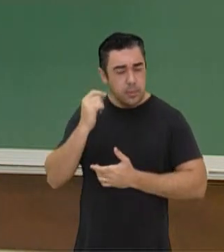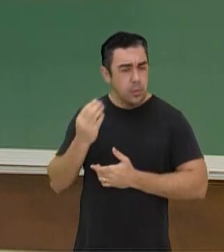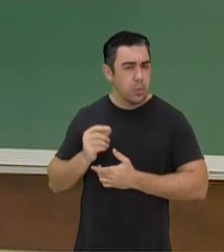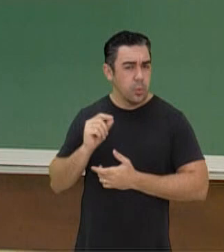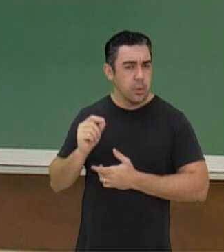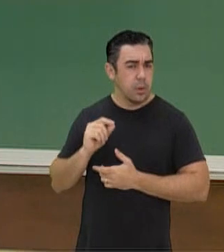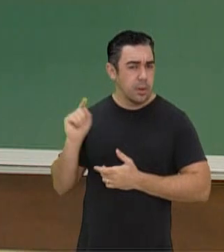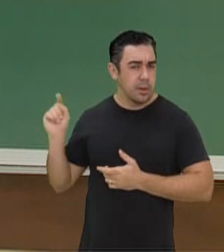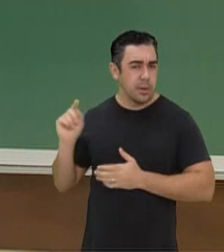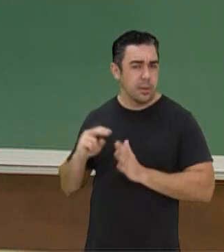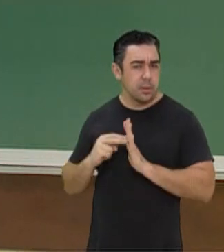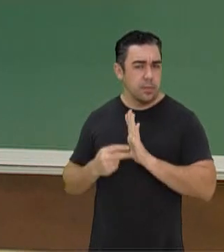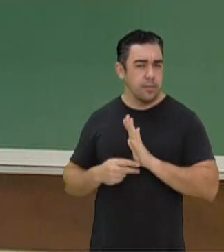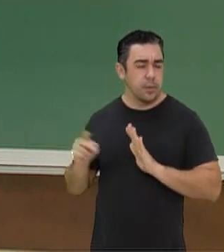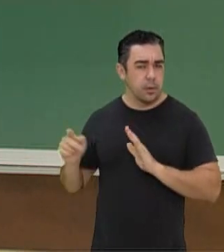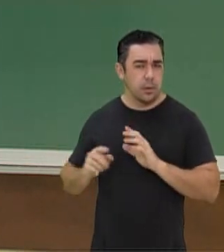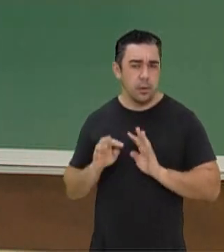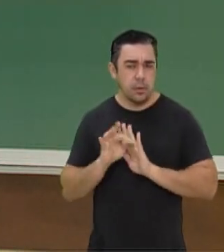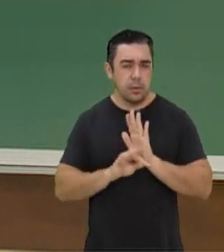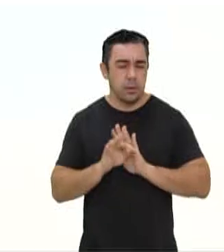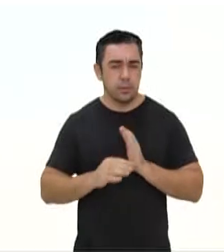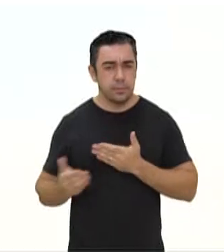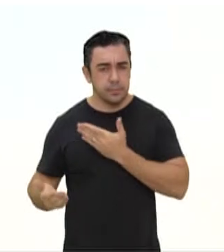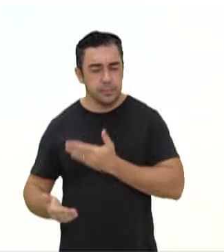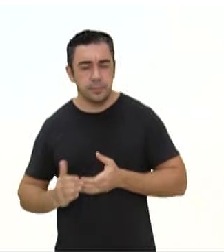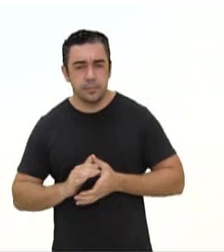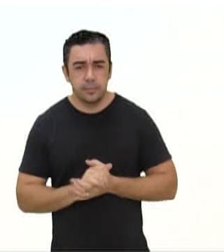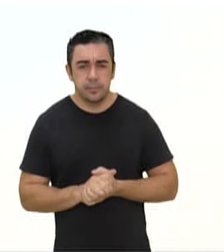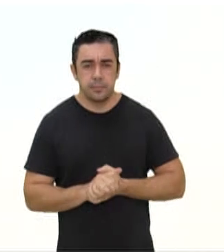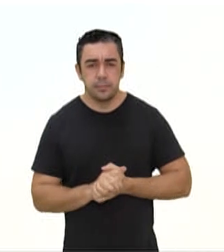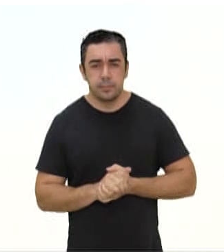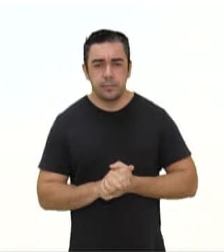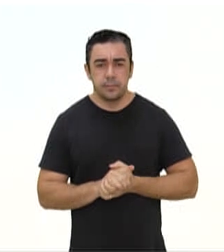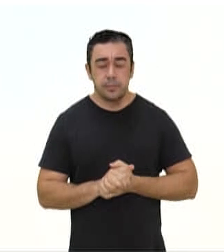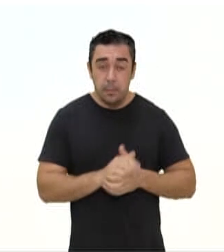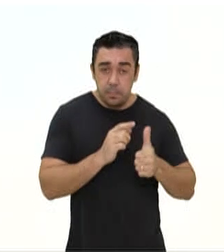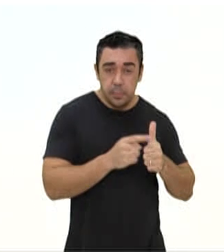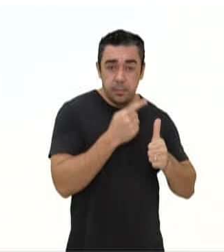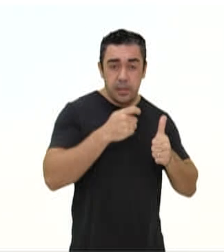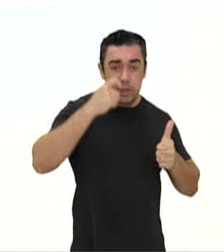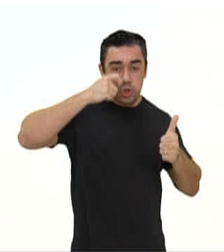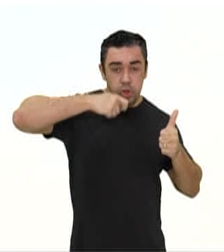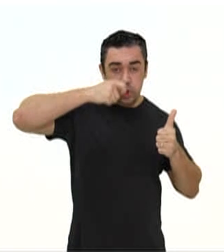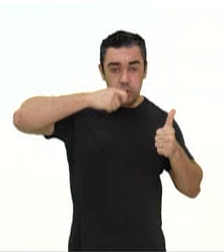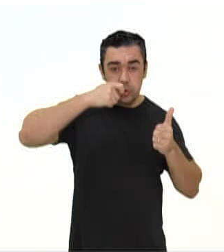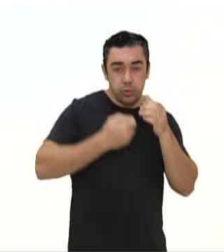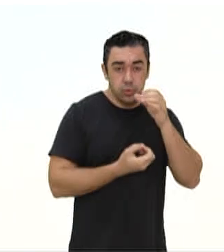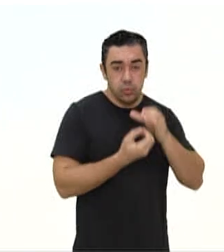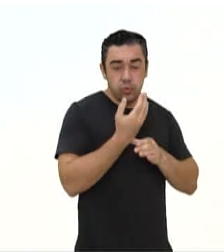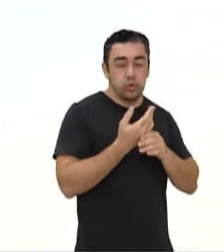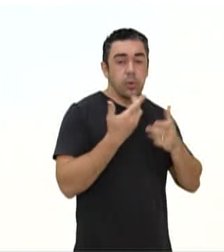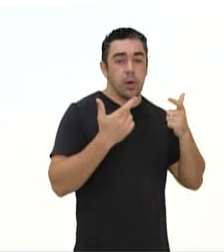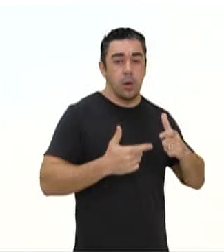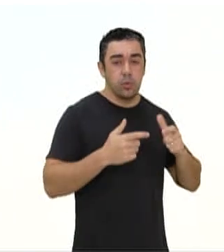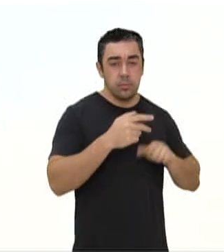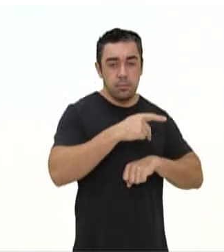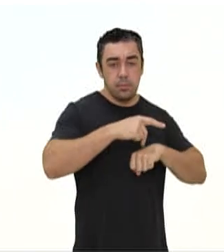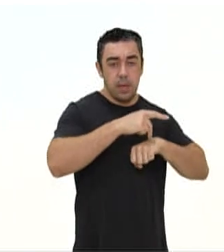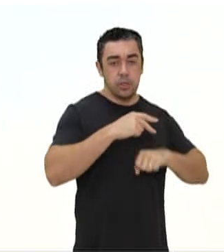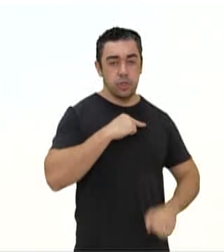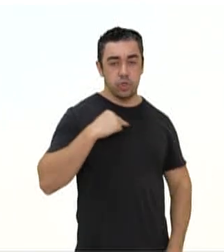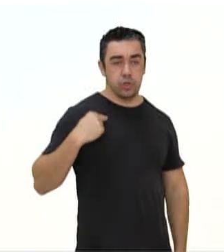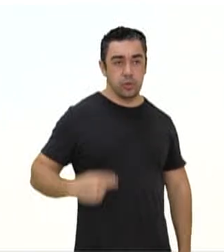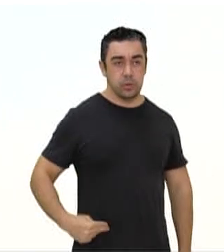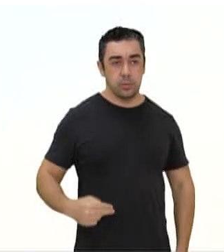que esse texto, esse fragmento traz para a gente. As primeiras escovas de dentes surgiram na China por volta